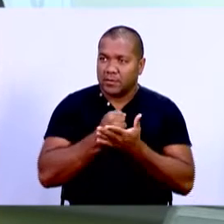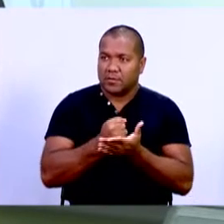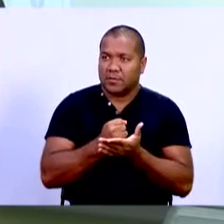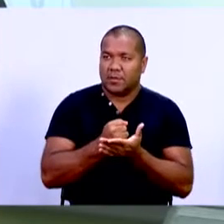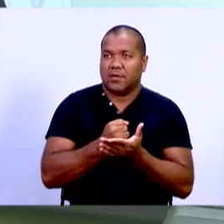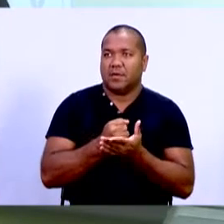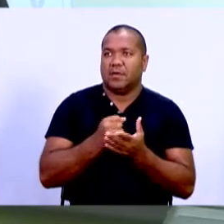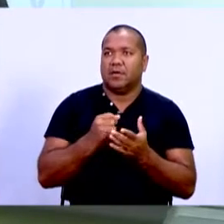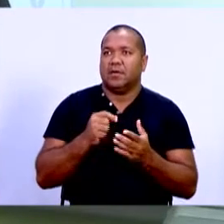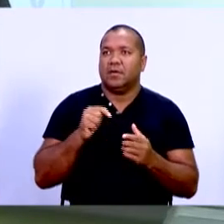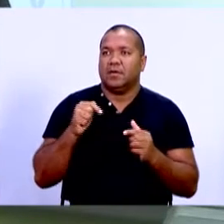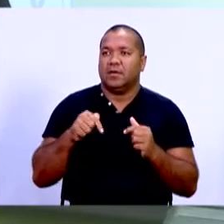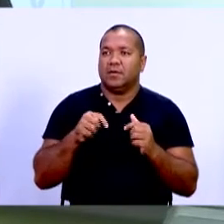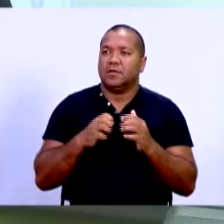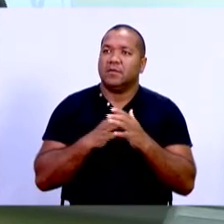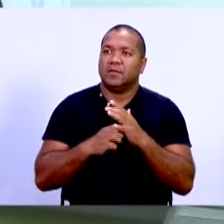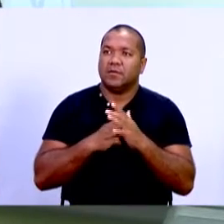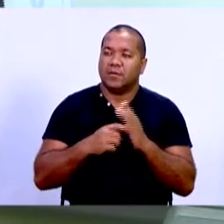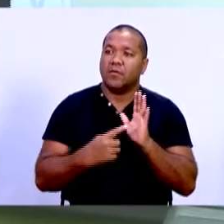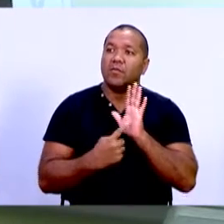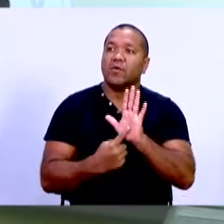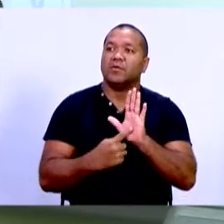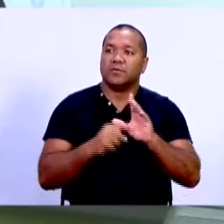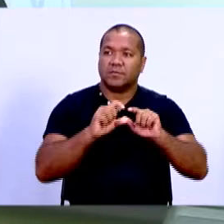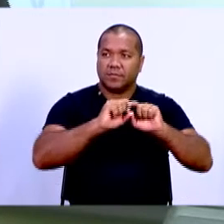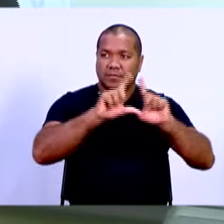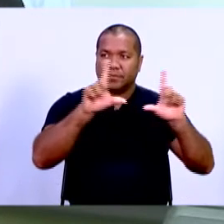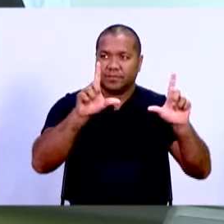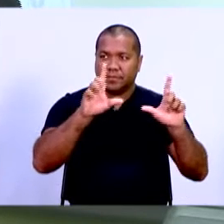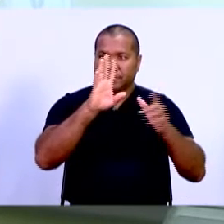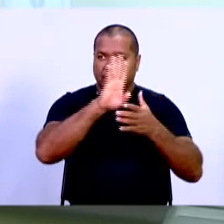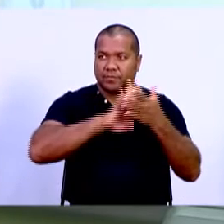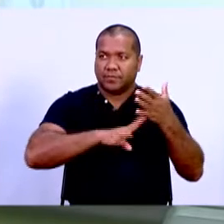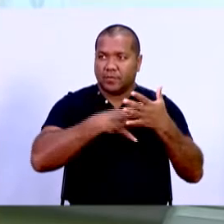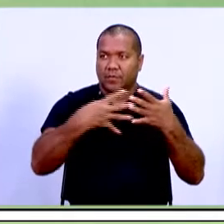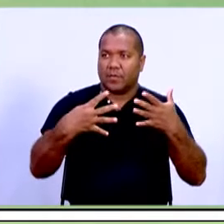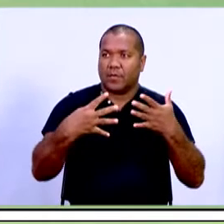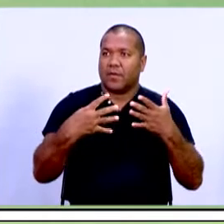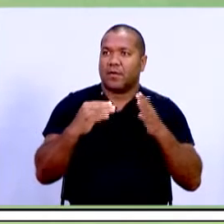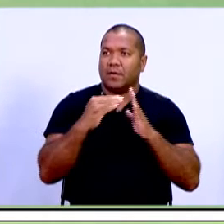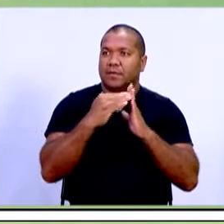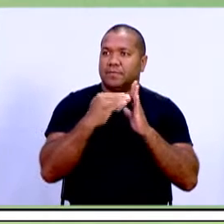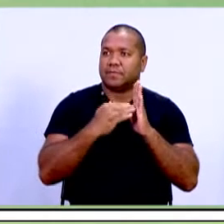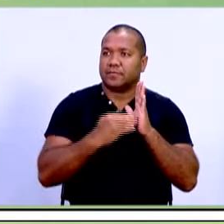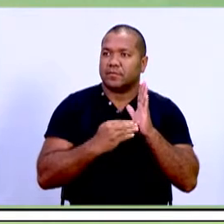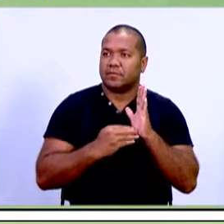vocês algumas dessas informações que estão contidas nesse plano estratégico.